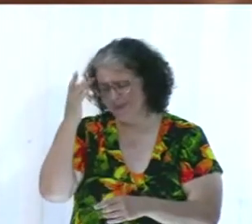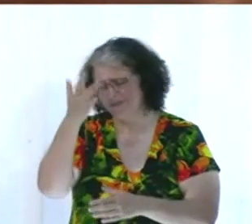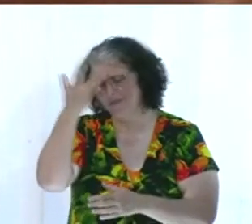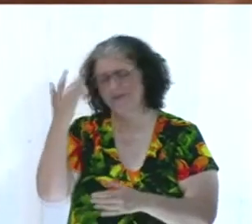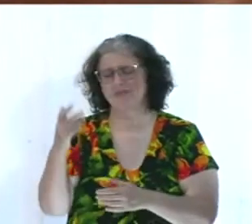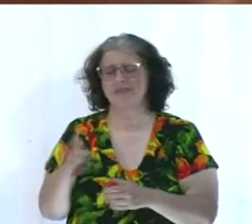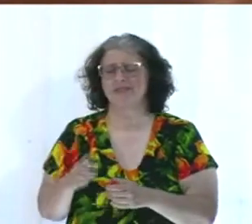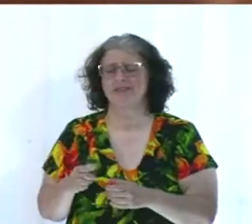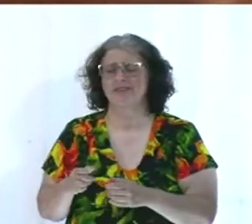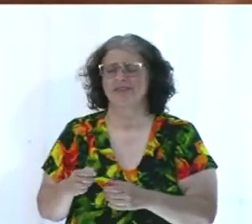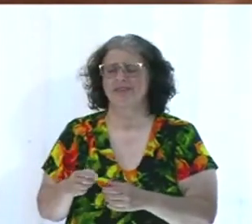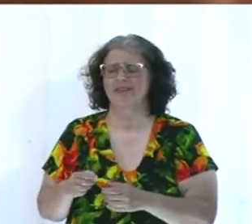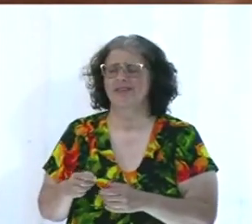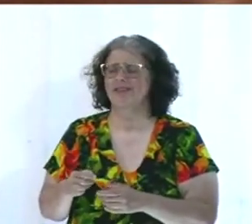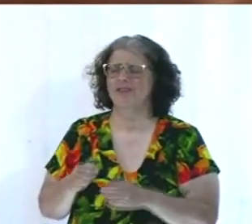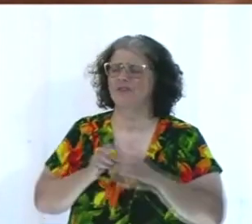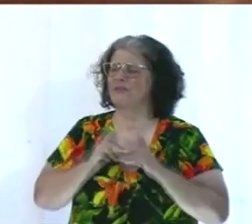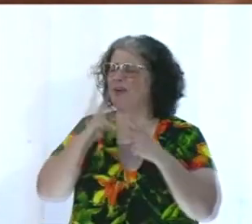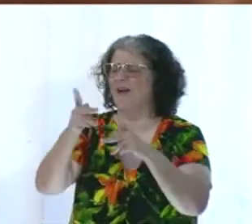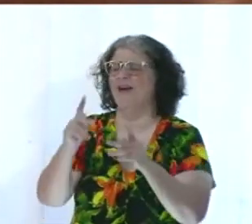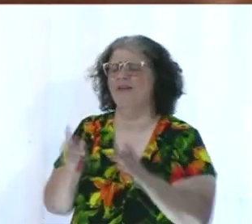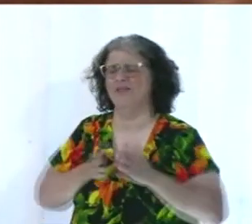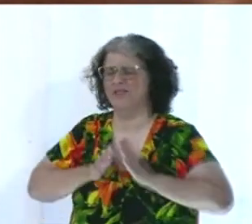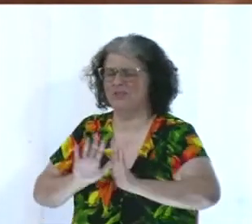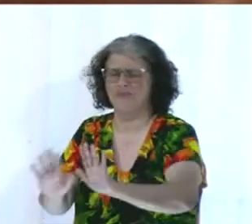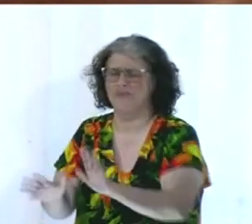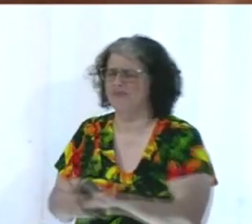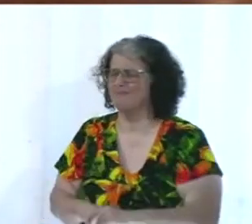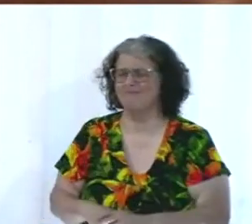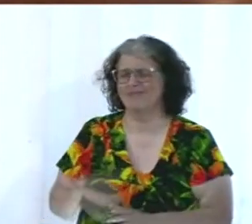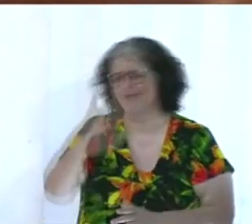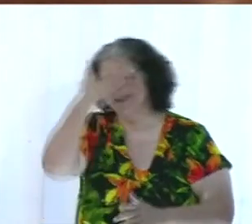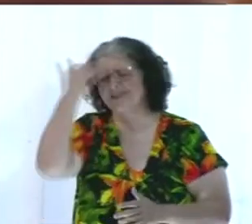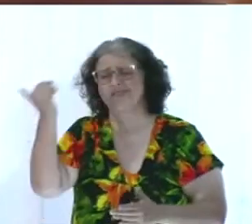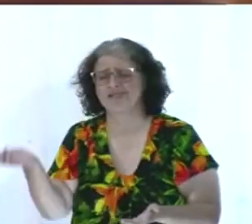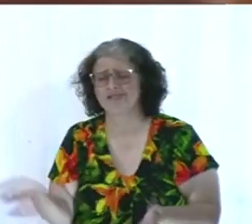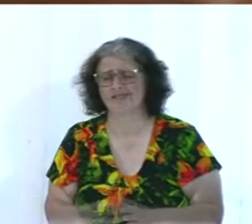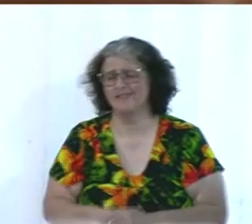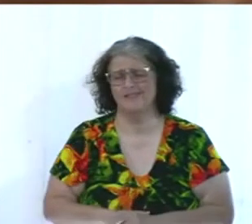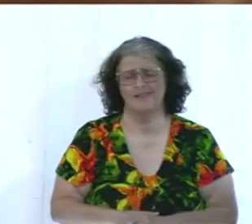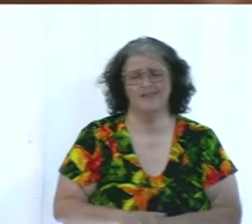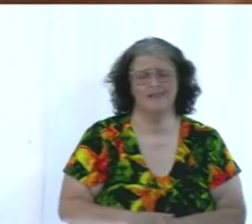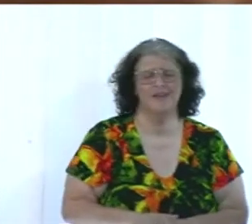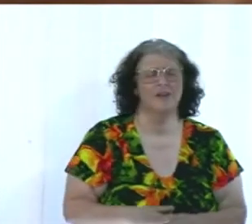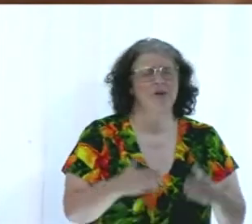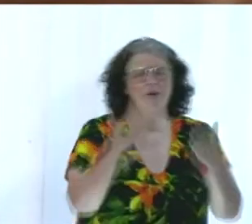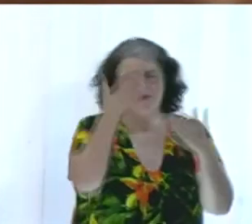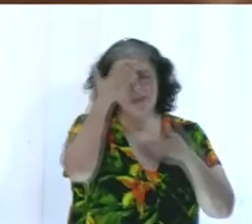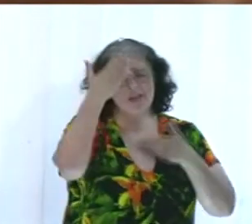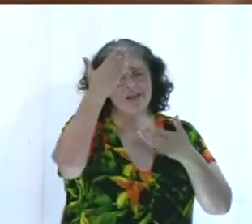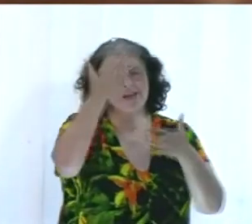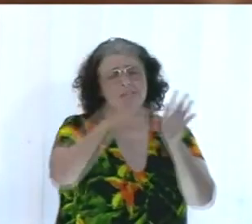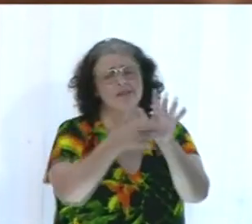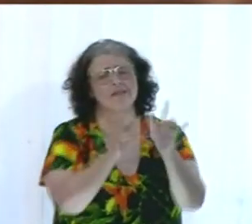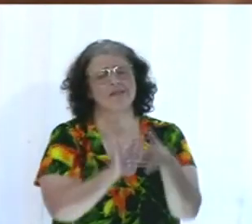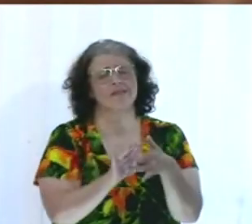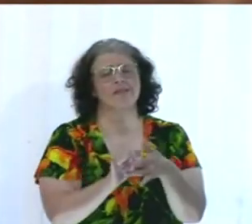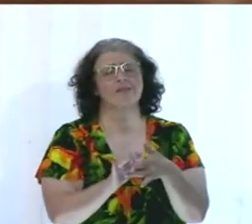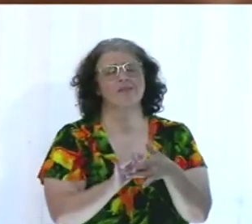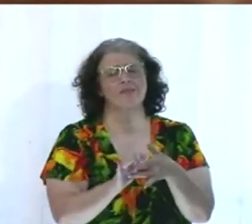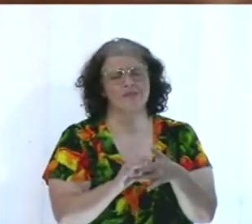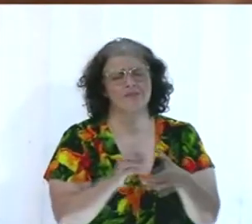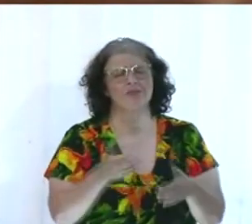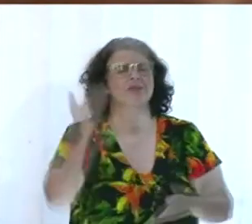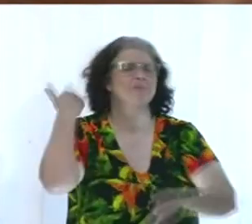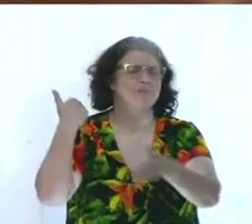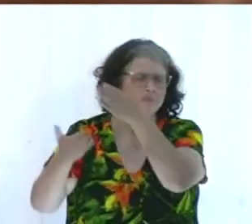serão acrescentadas. Muito obrigado, ó Deus, por termos irmãos do passado que pregaram esse evangelho e ele chegou até nós.